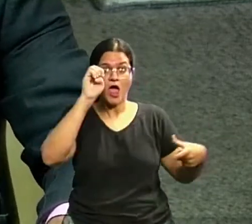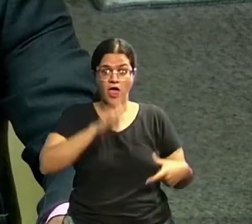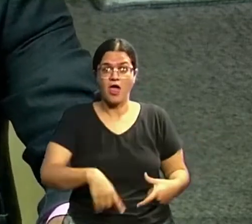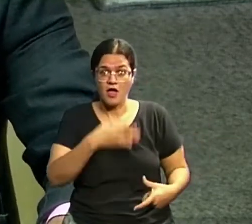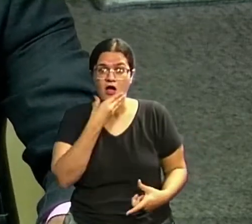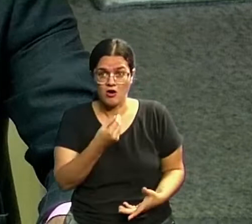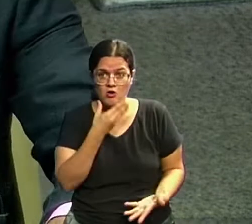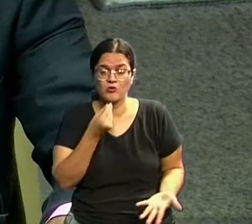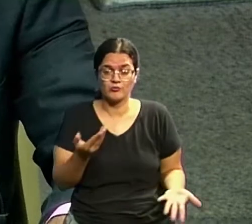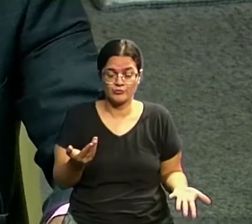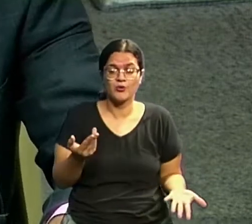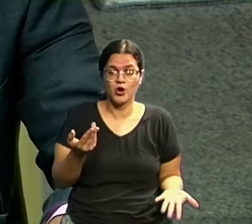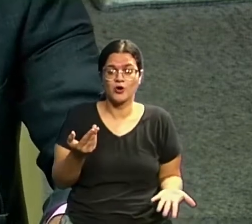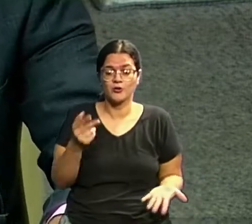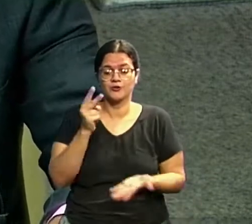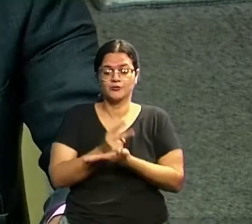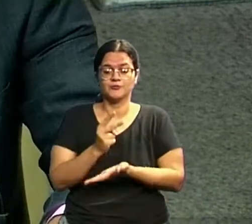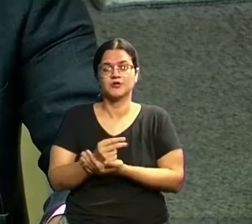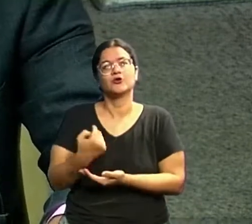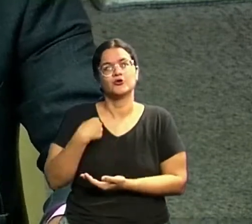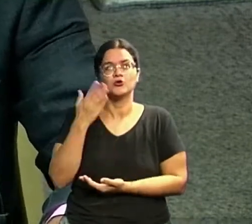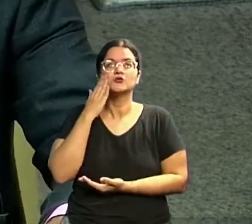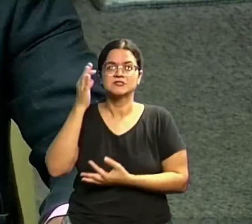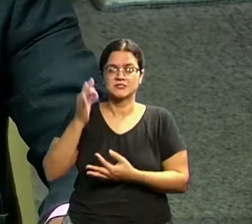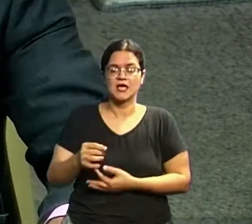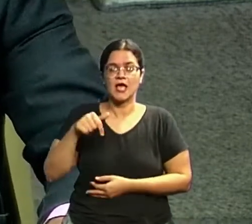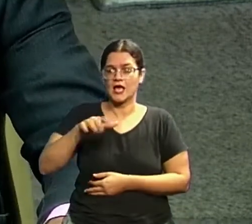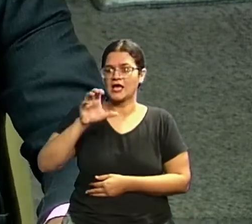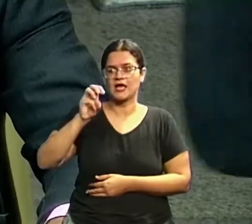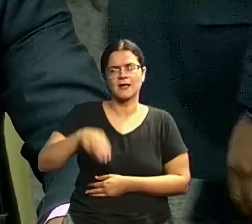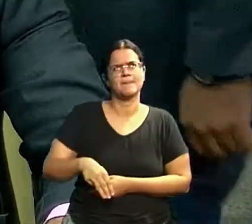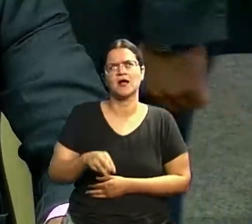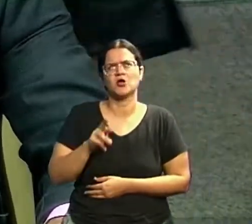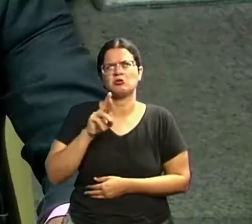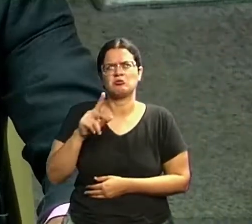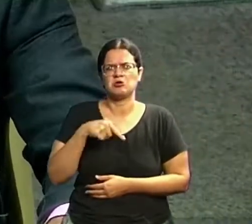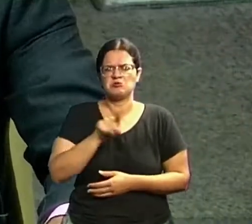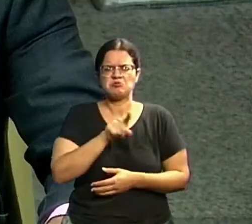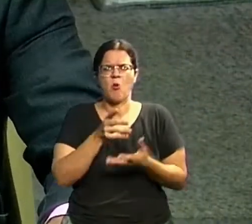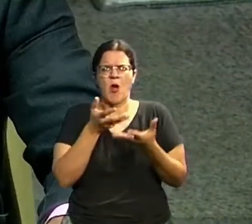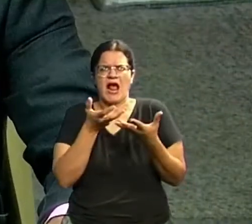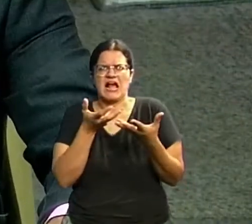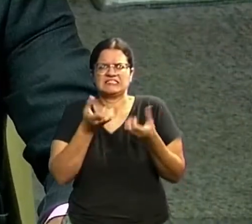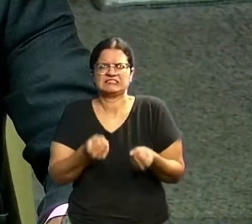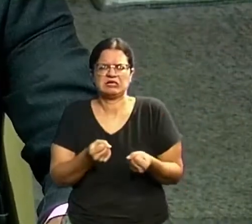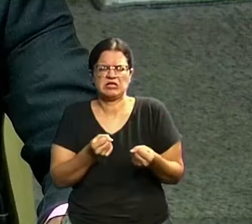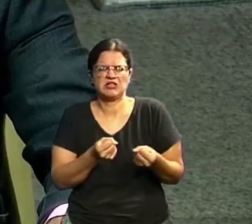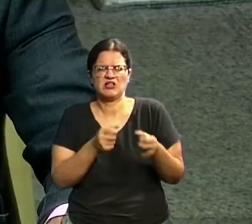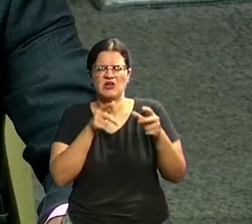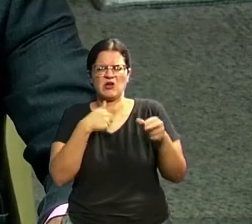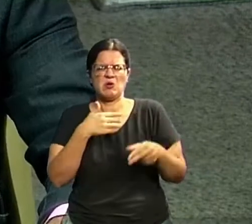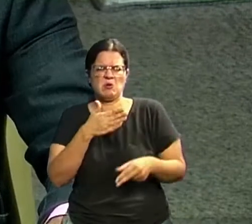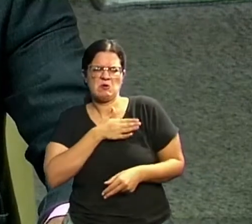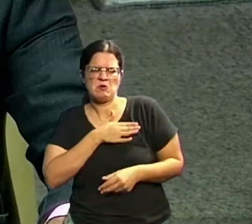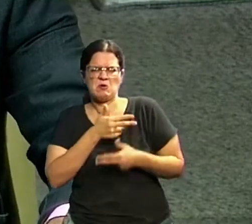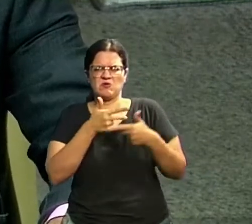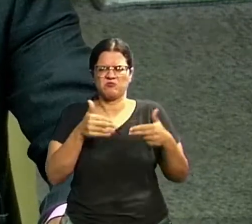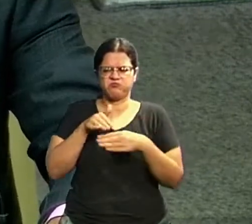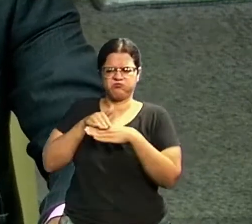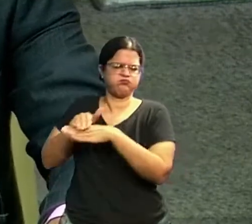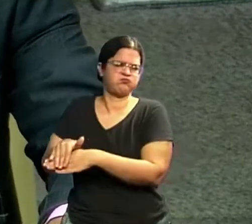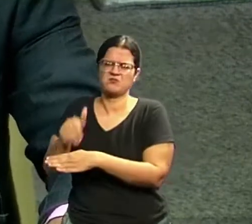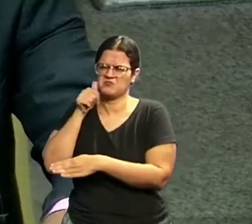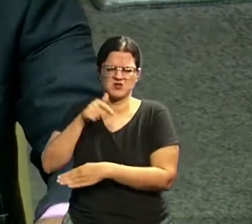homens, apesar, eu tenho certeza que essa casa não coaduna com atitudes de violência contra as mulheres,